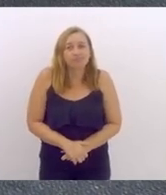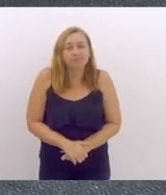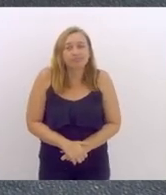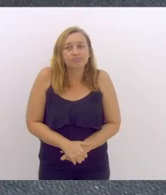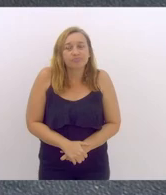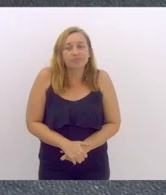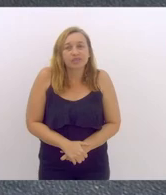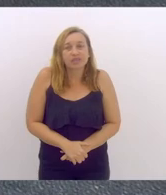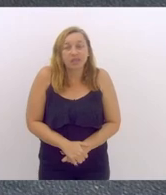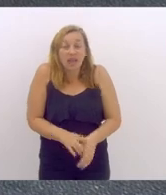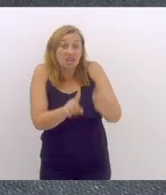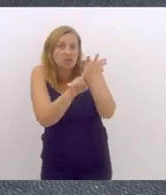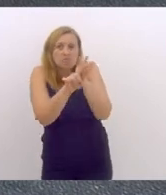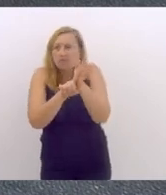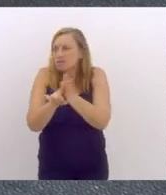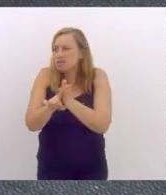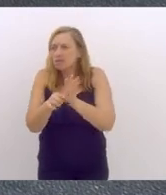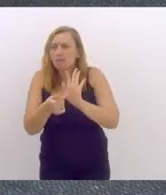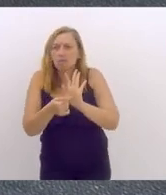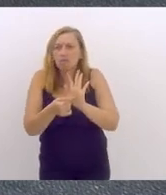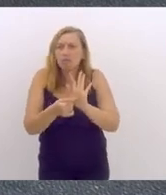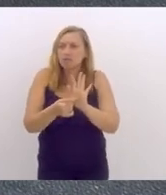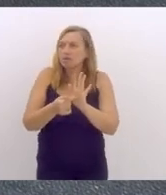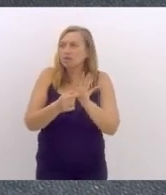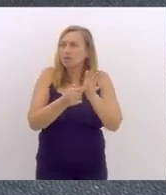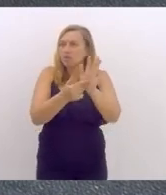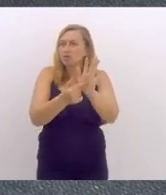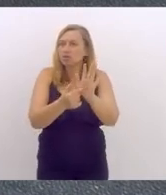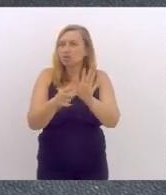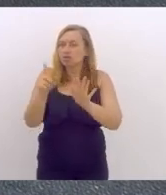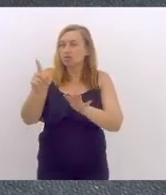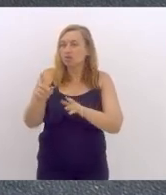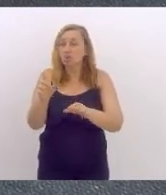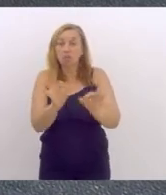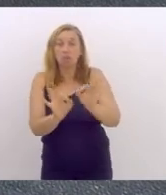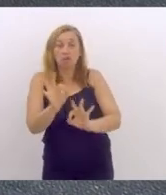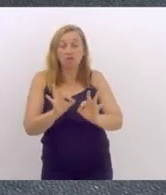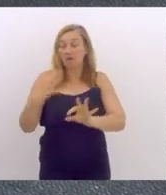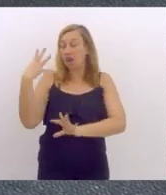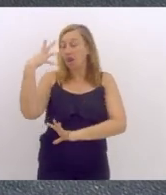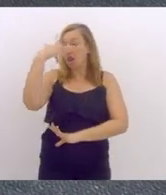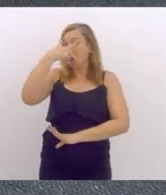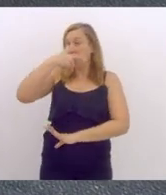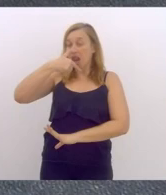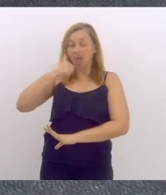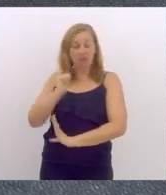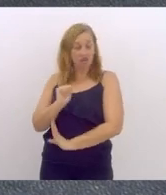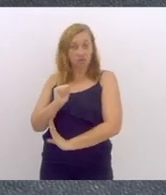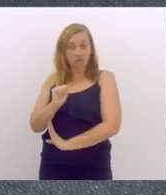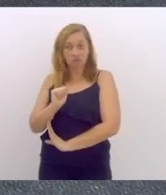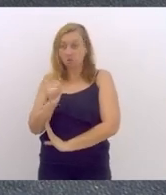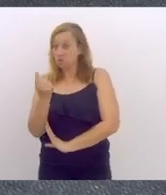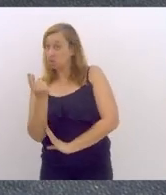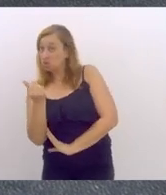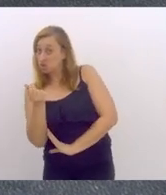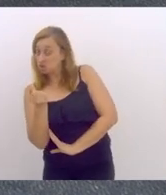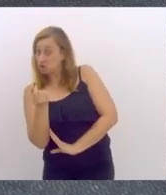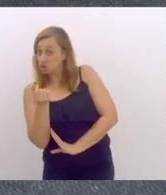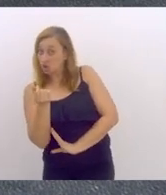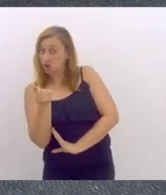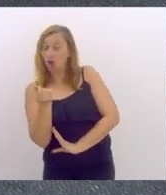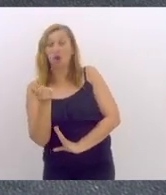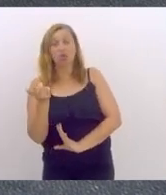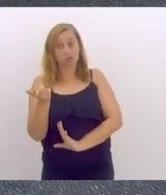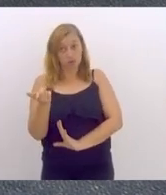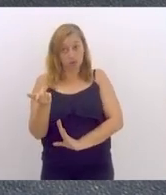as pesquisas tá lá em cima porque tem um programa muito bonito muito tempo dinheiro arrodo